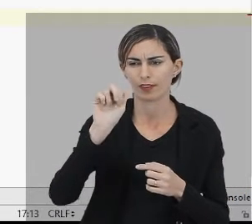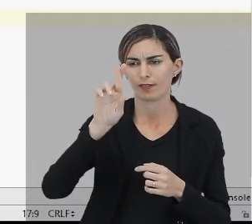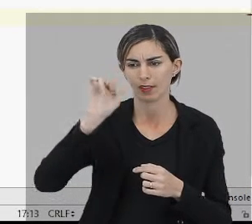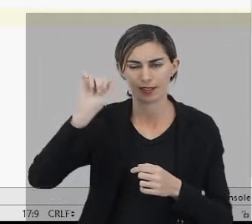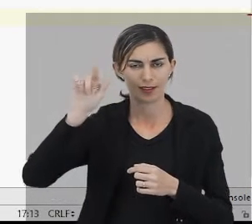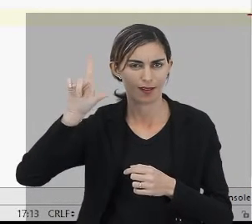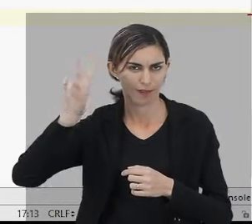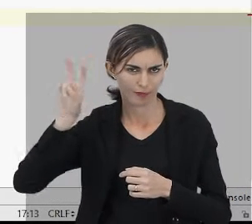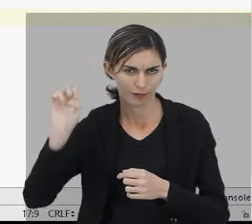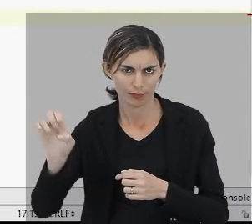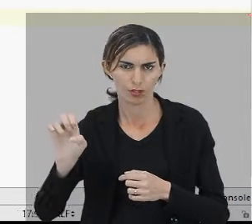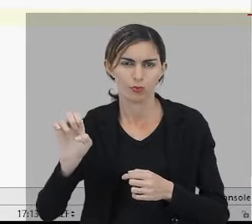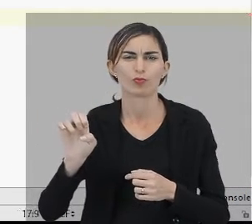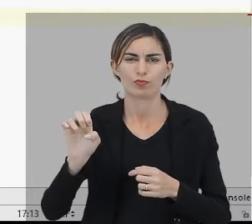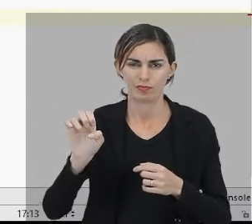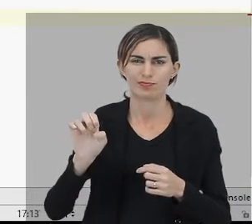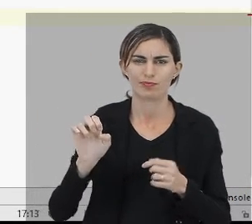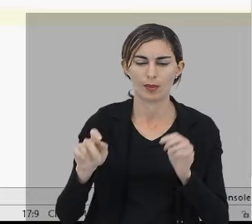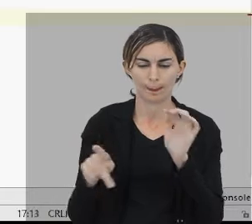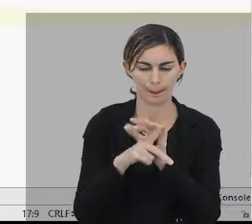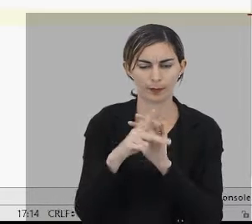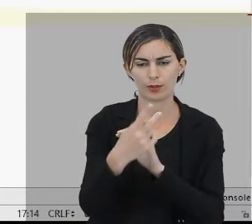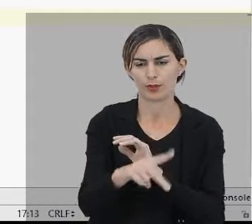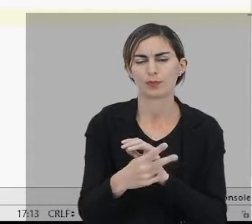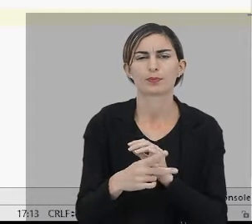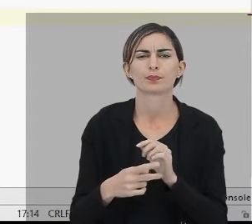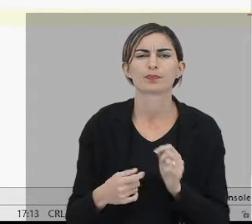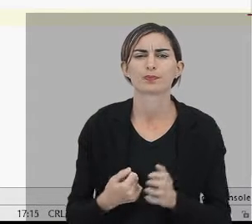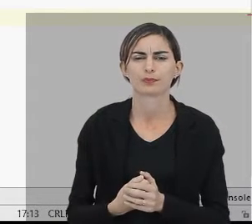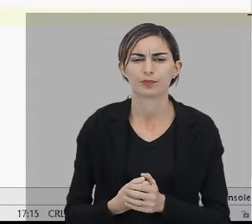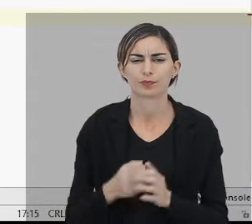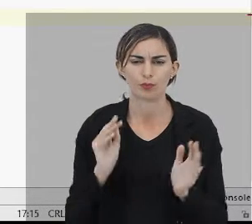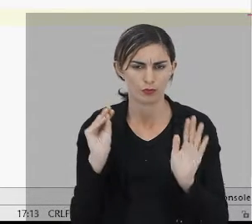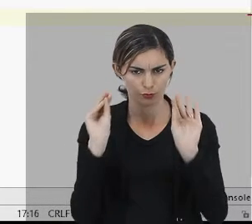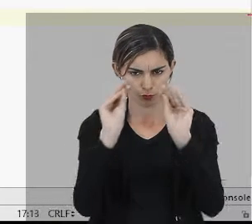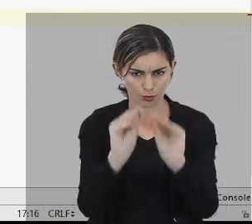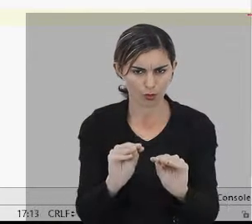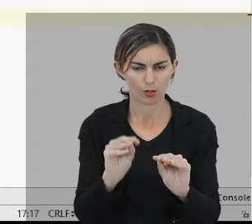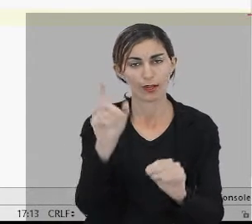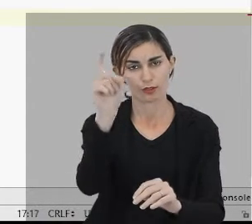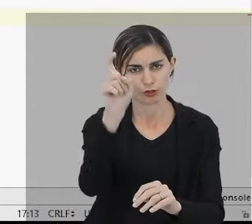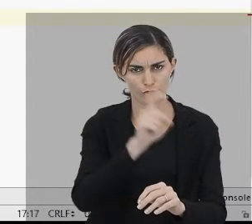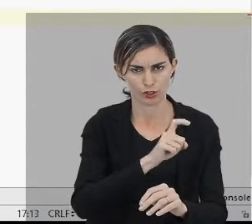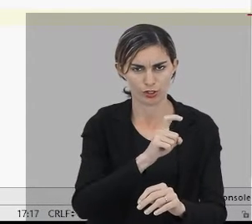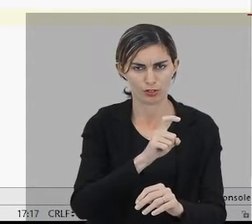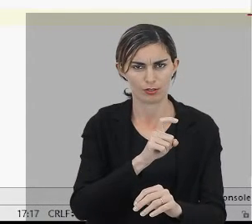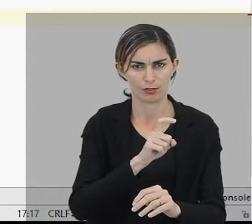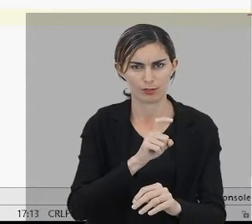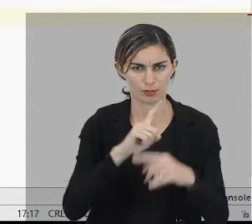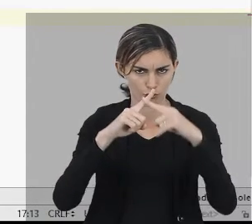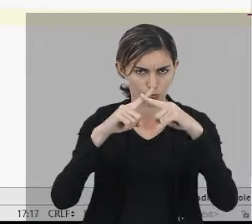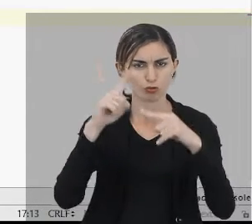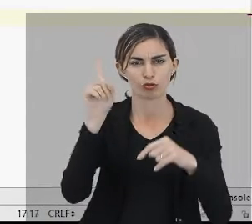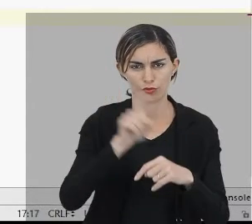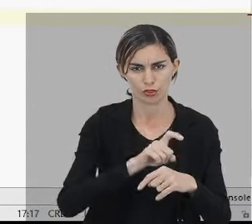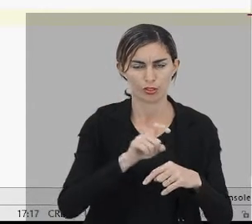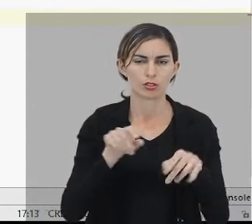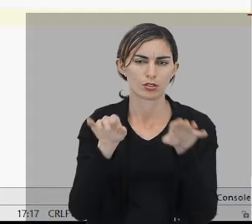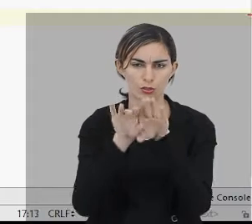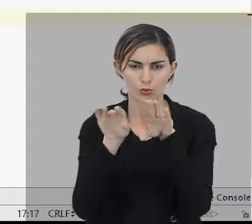variável externa que vai definir, tá? Vou colocar ela aqui como sendo x